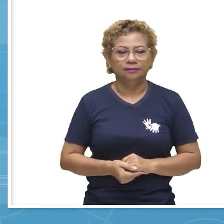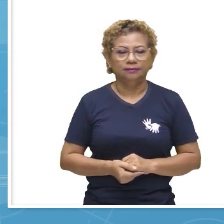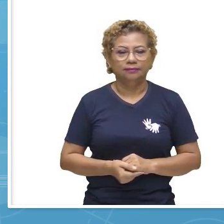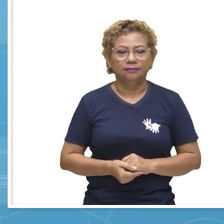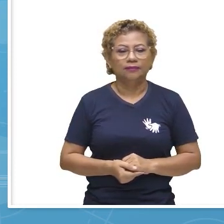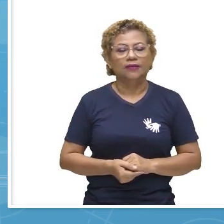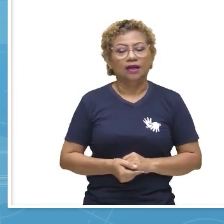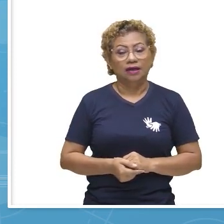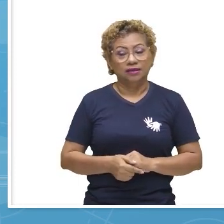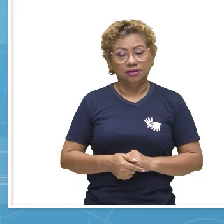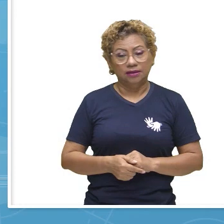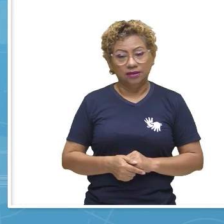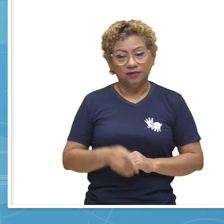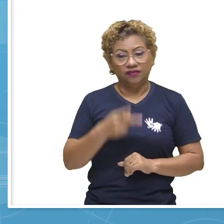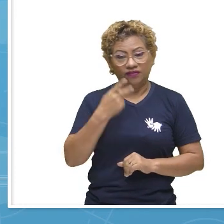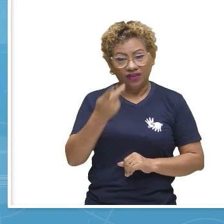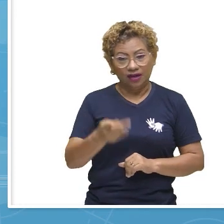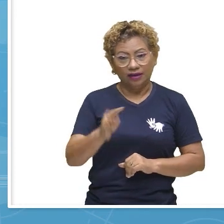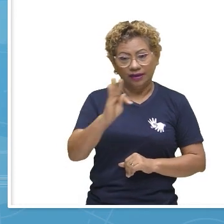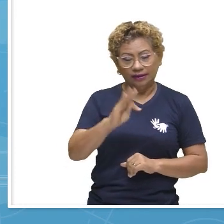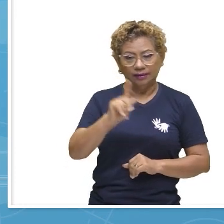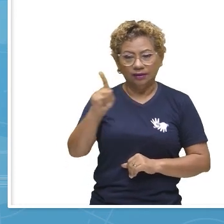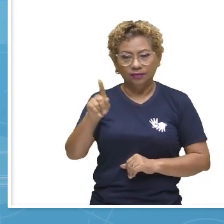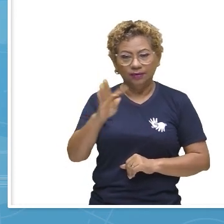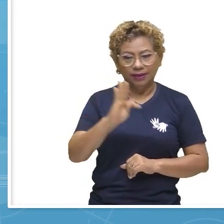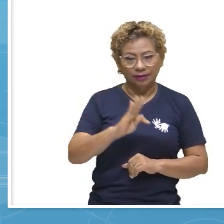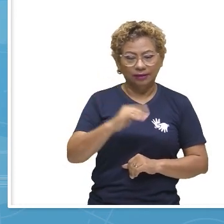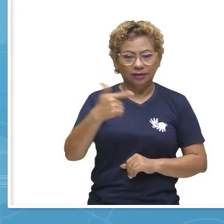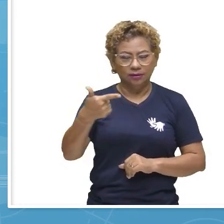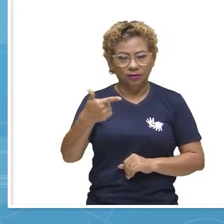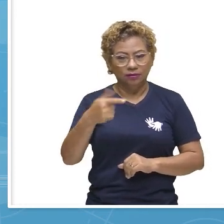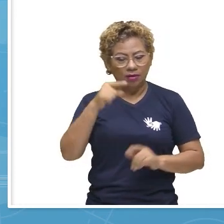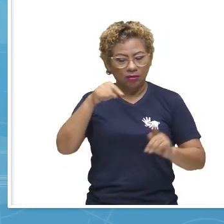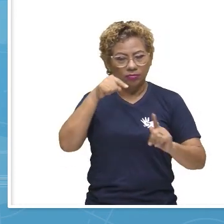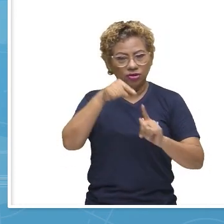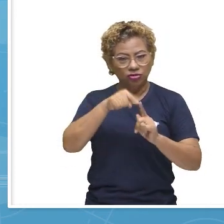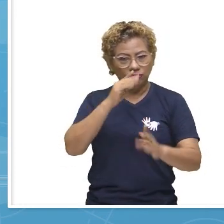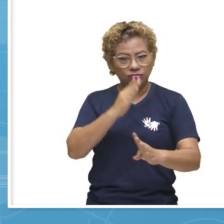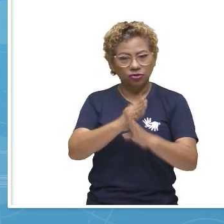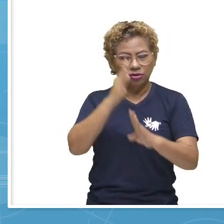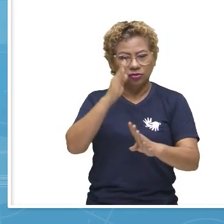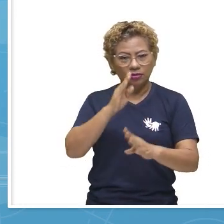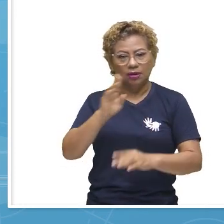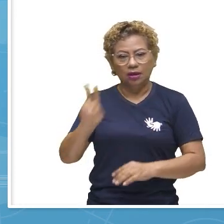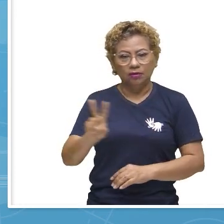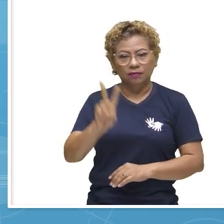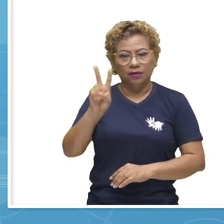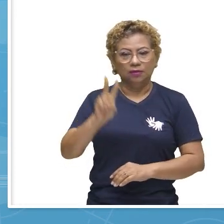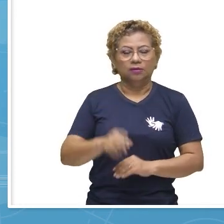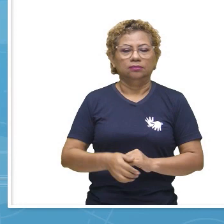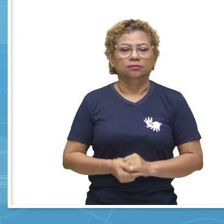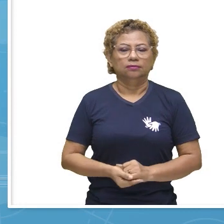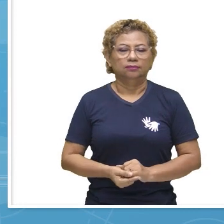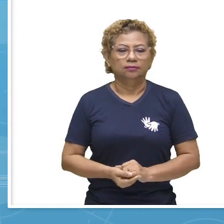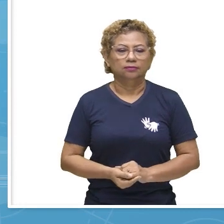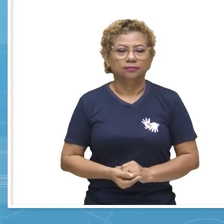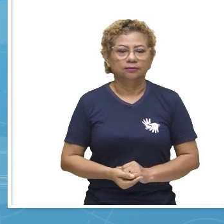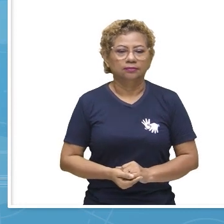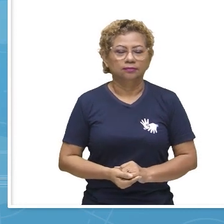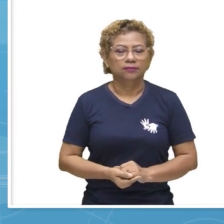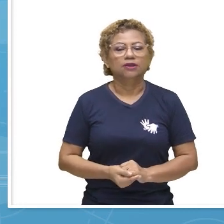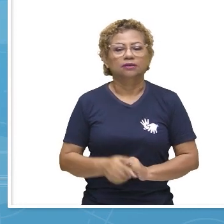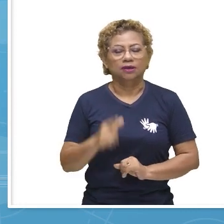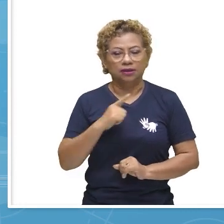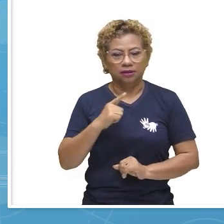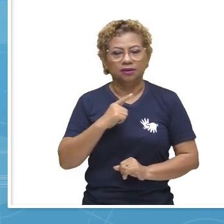T1 e T2, que é o meu objetivo, né? Dentro desse T1 e desse T2 vai estar a